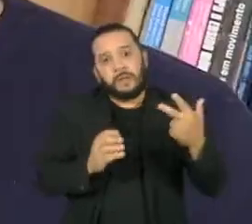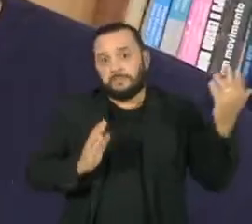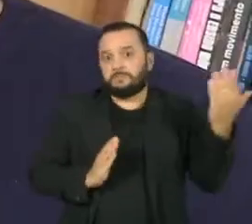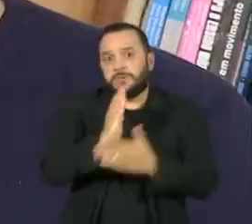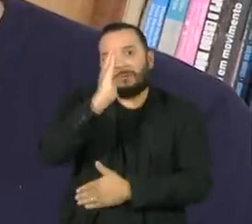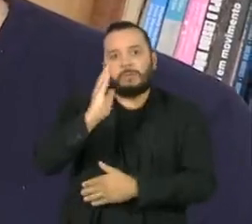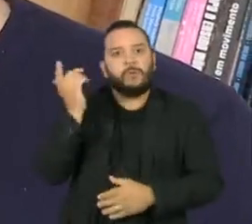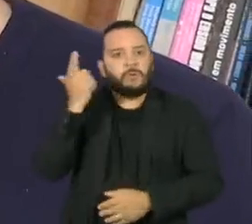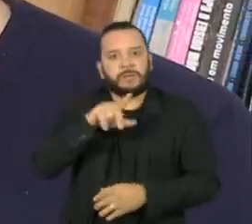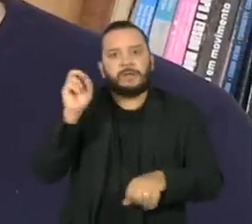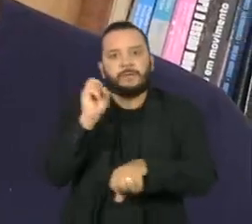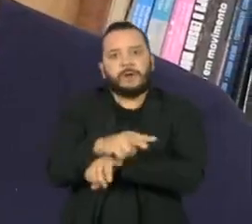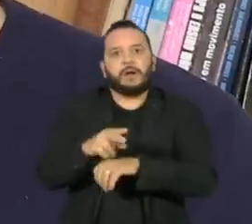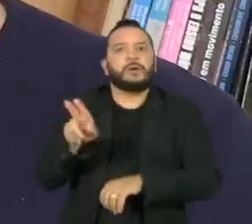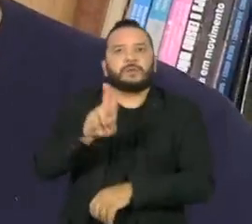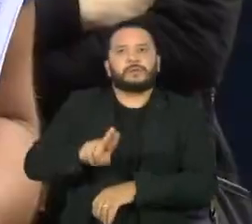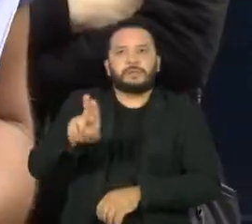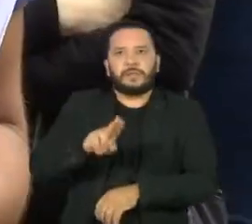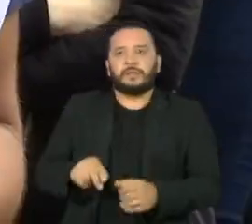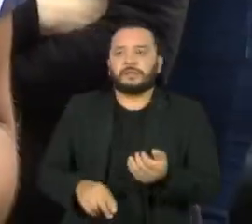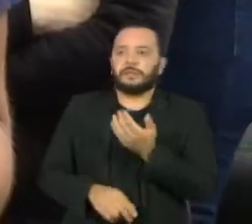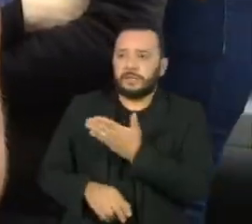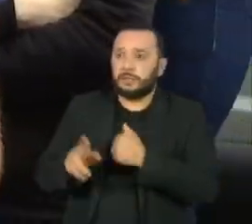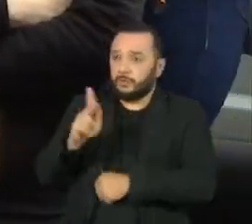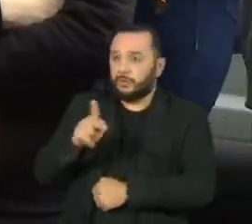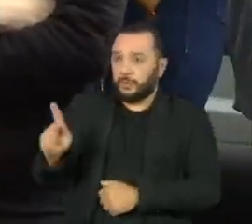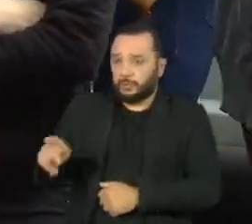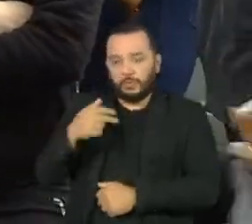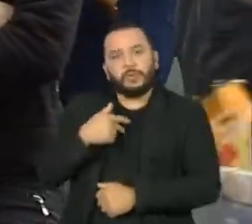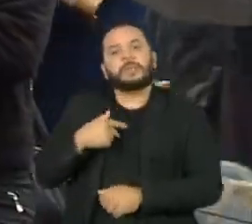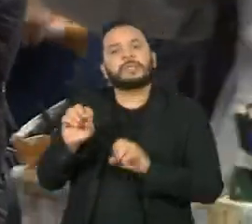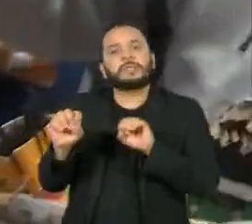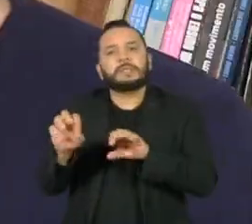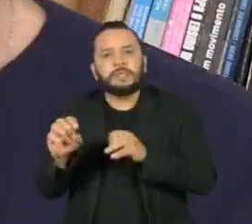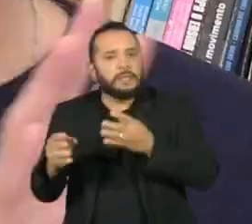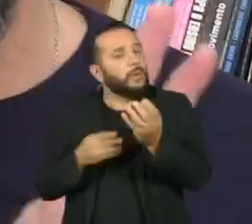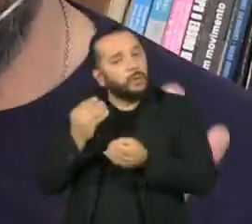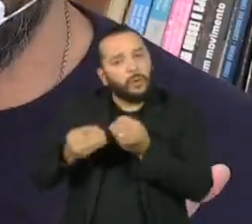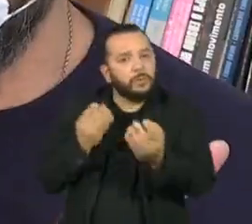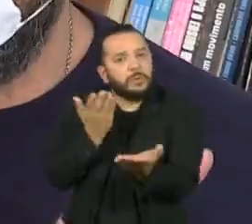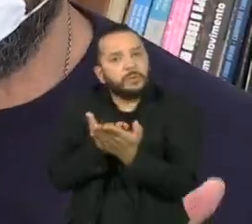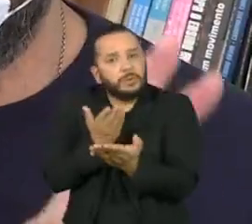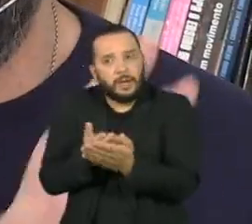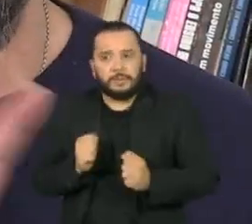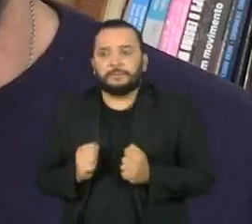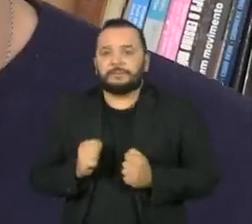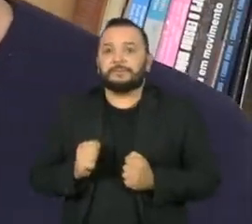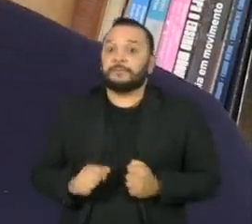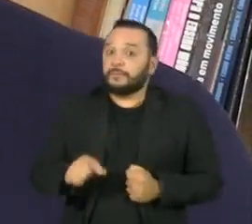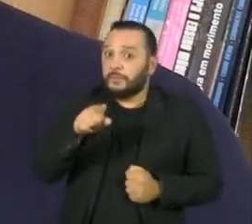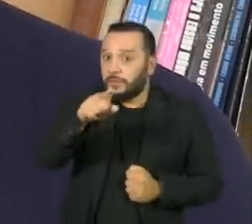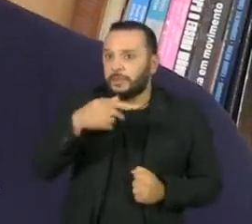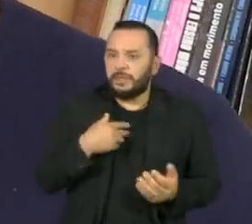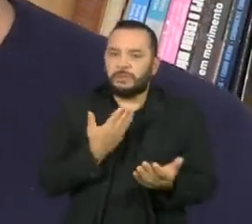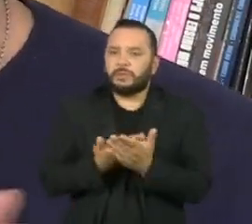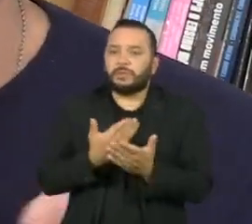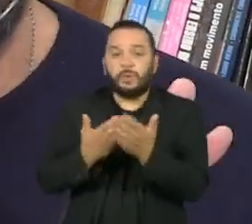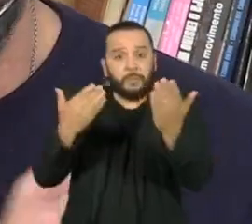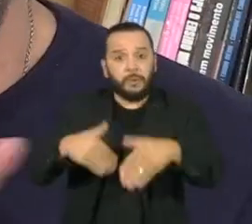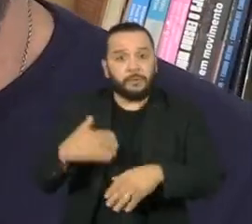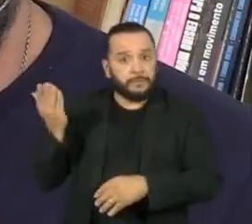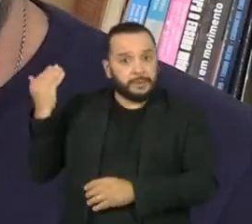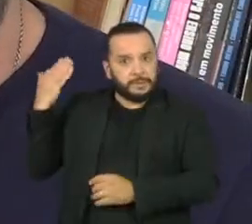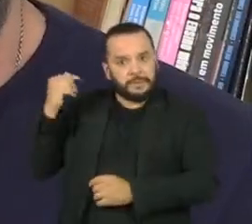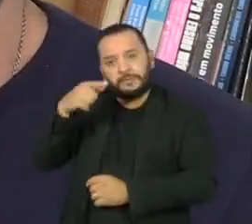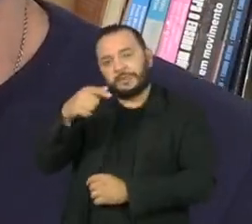universidade. Este professor de cursinho dá as dicas de como estudar para esta segunda etapa. Se o estudante ele estuda com as provas anteriores, ele vai